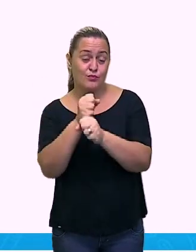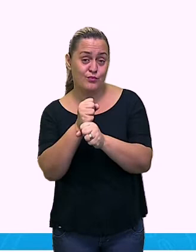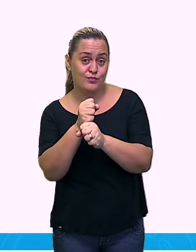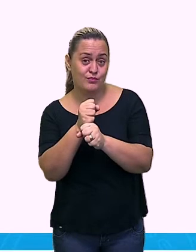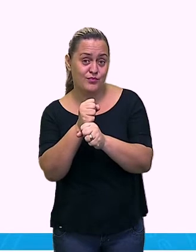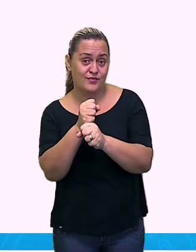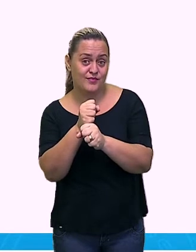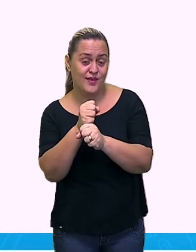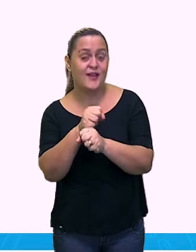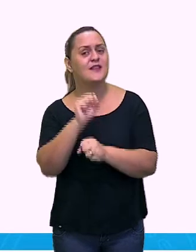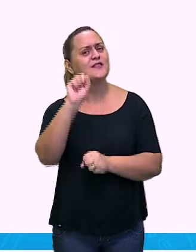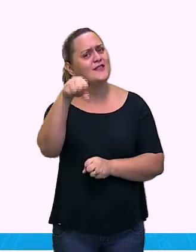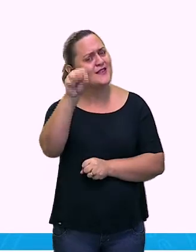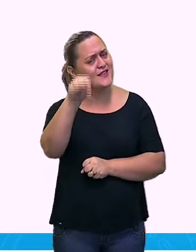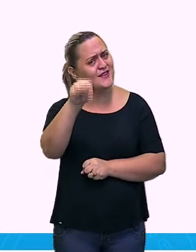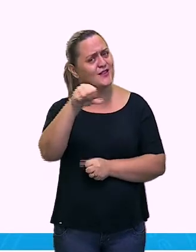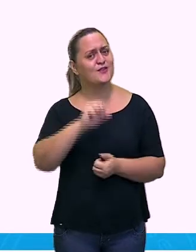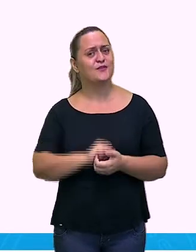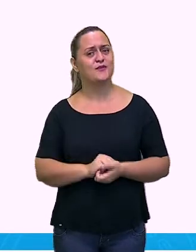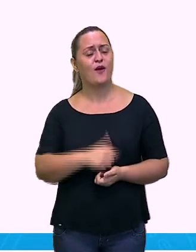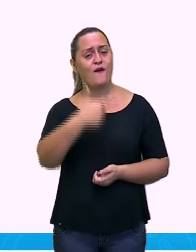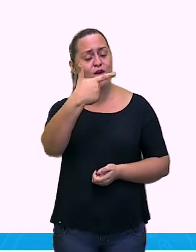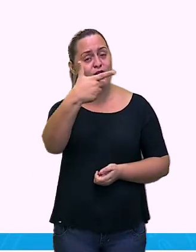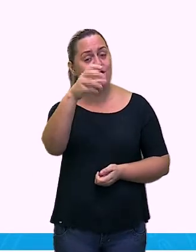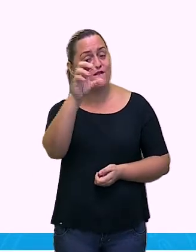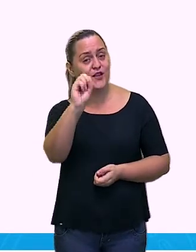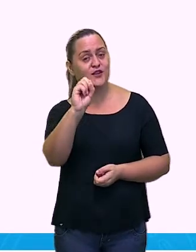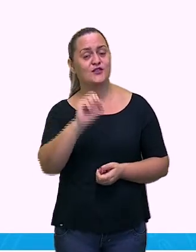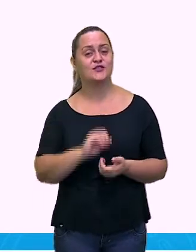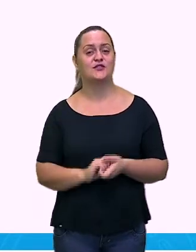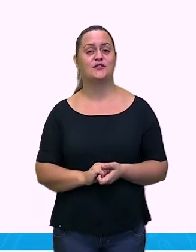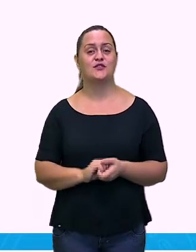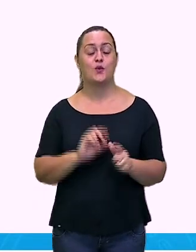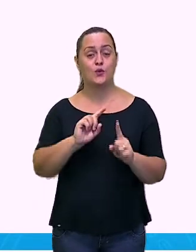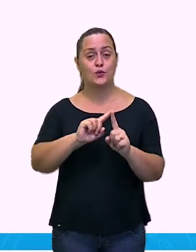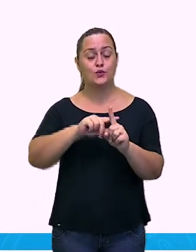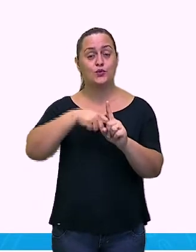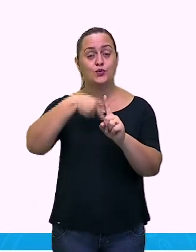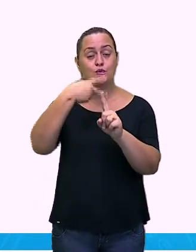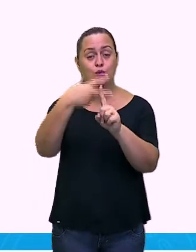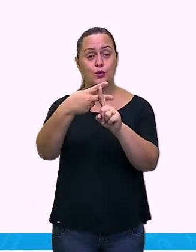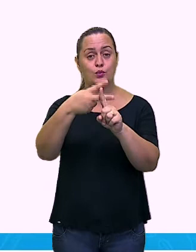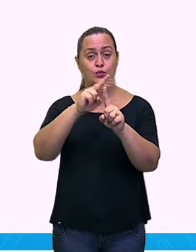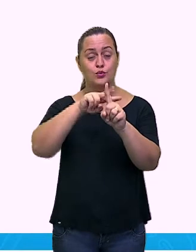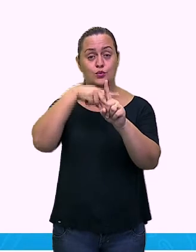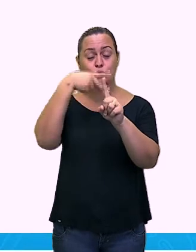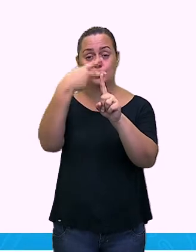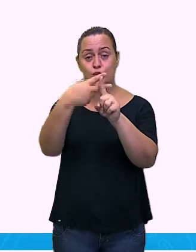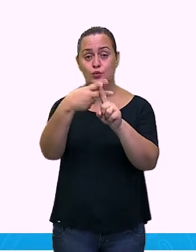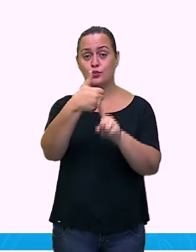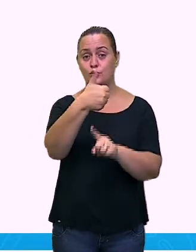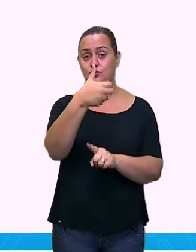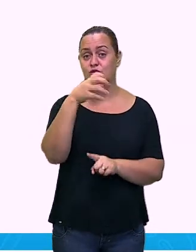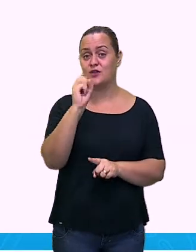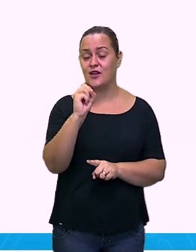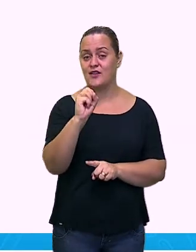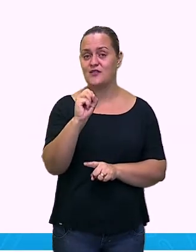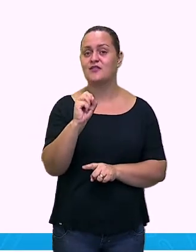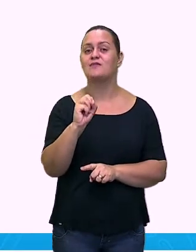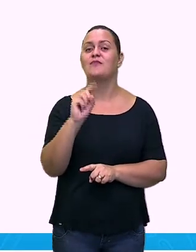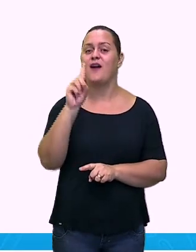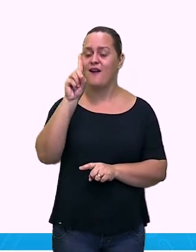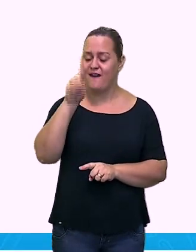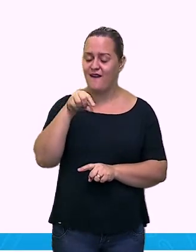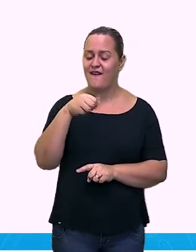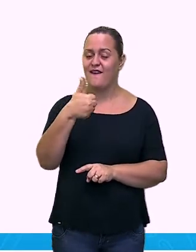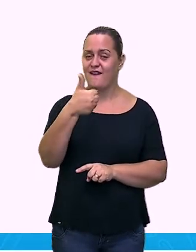isso mesmo igual a 20 então eu sei que desce mas dessa são 20 o dobro de